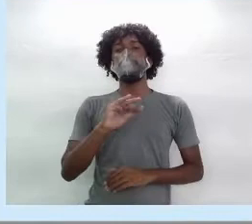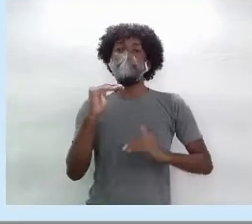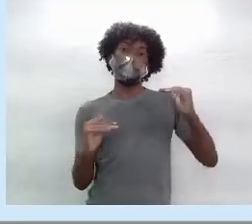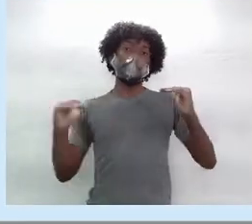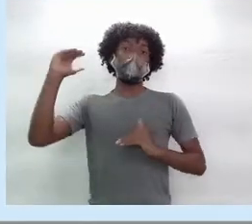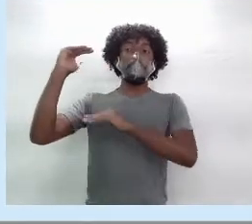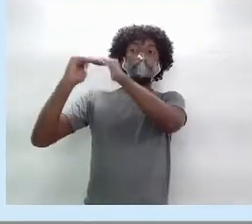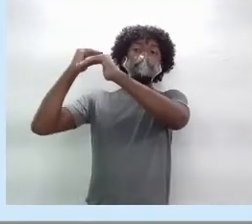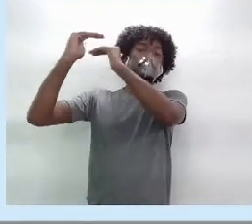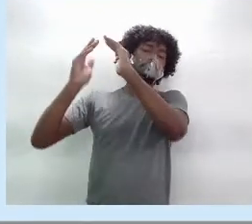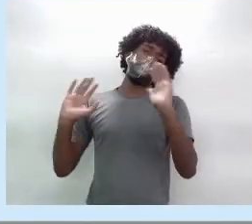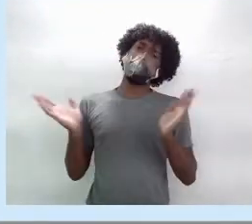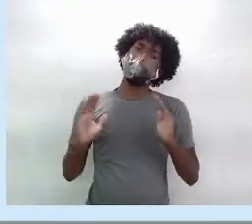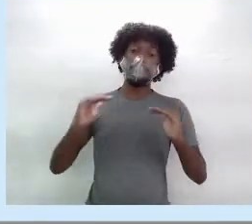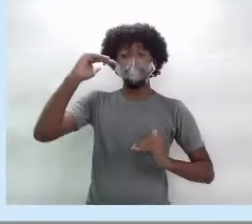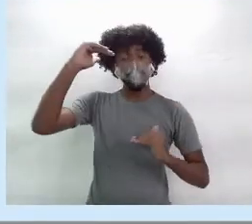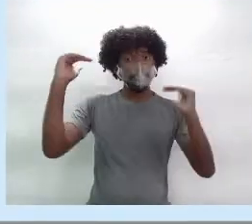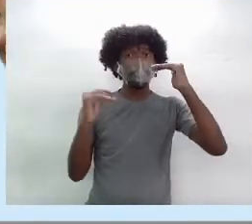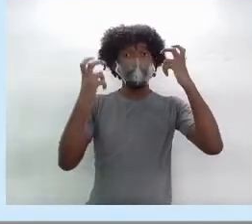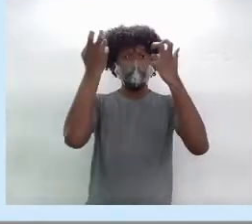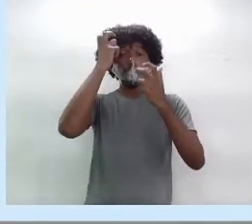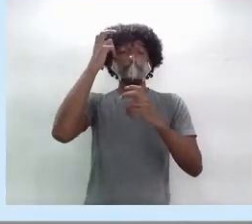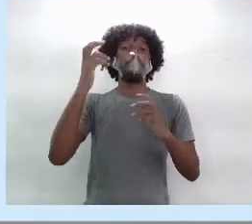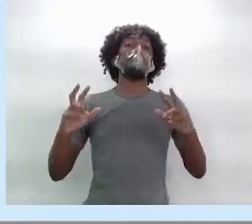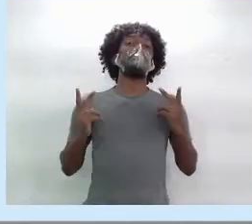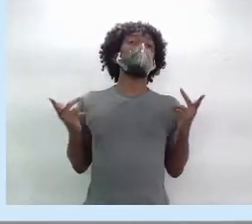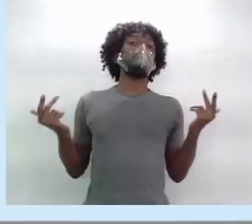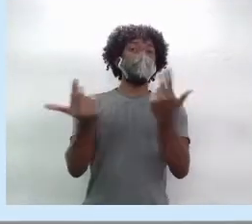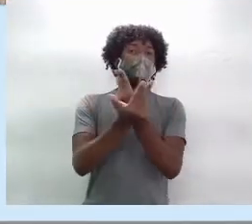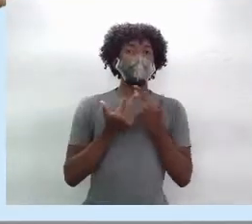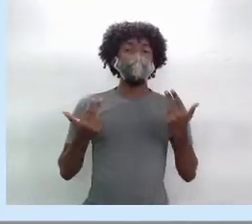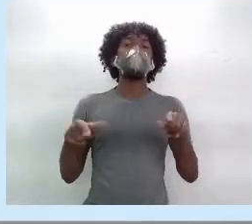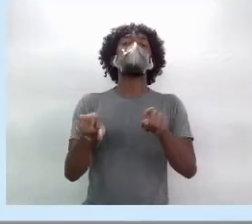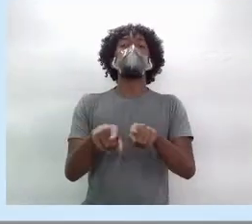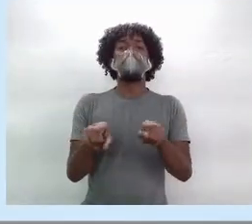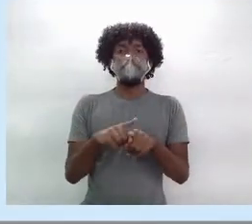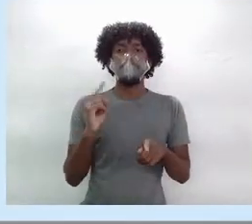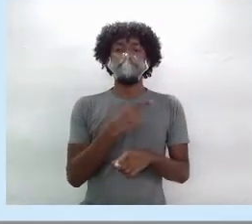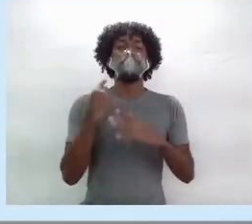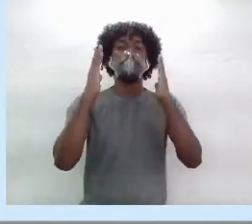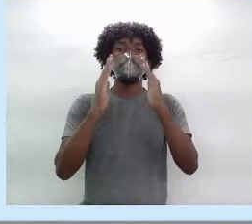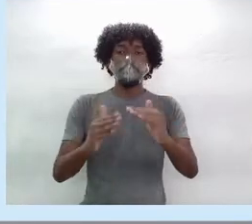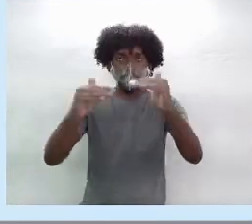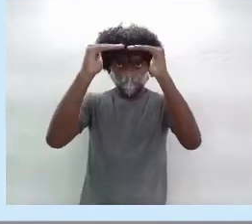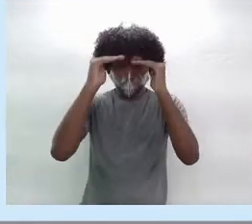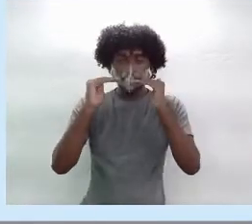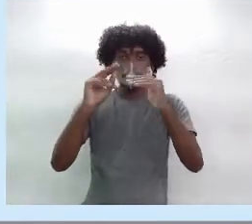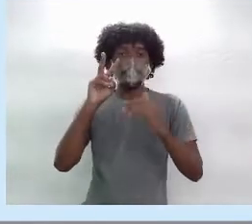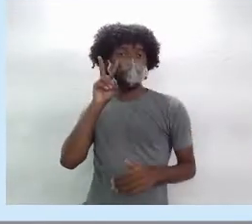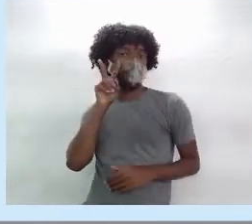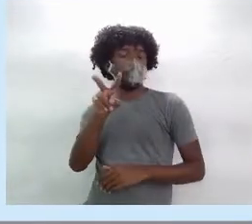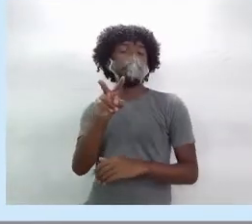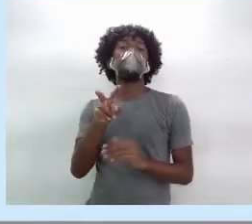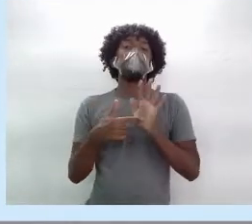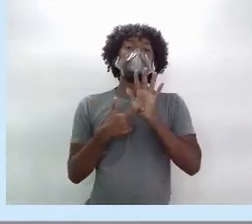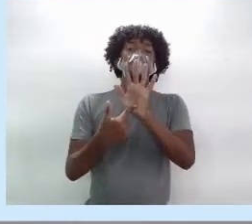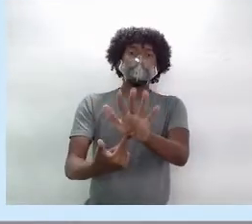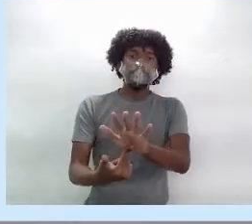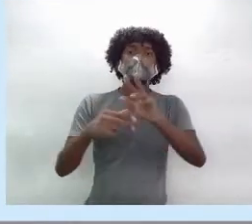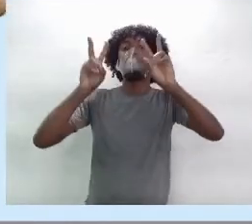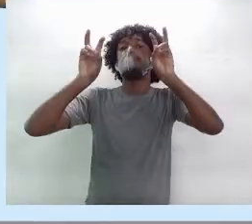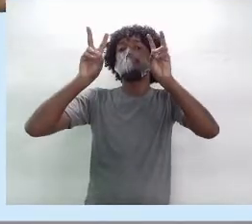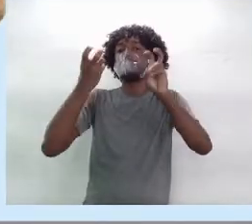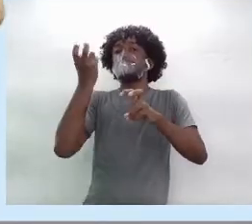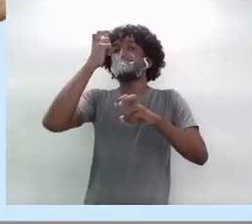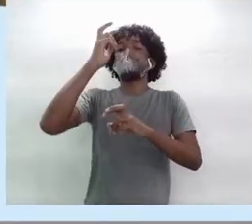desenvolvida. Então, é importante observar a questão cultural, religiosa, brasileira. E é importante lembrar sempre